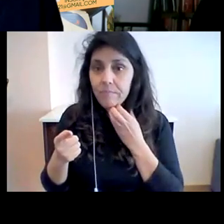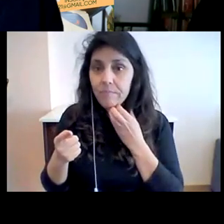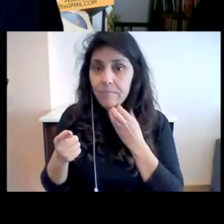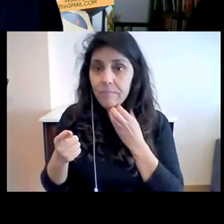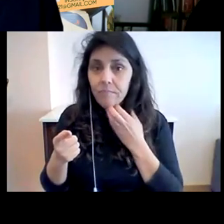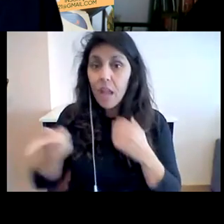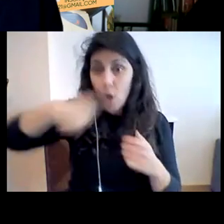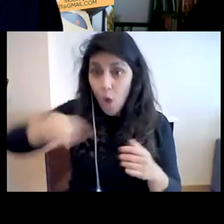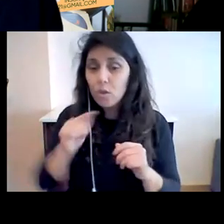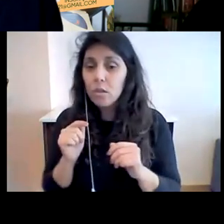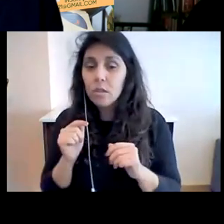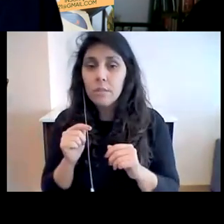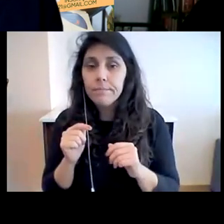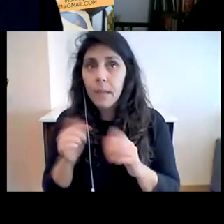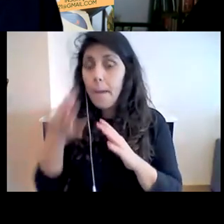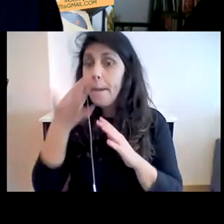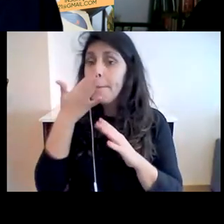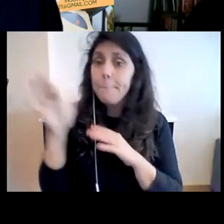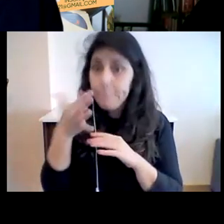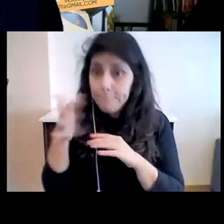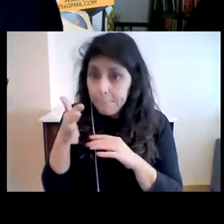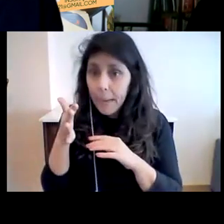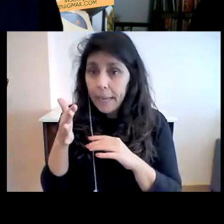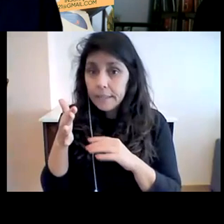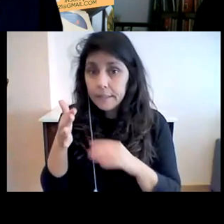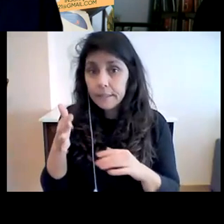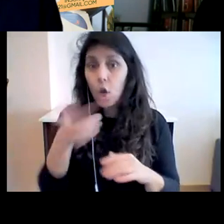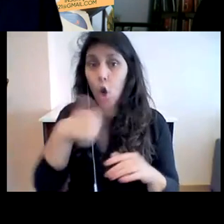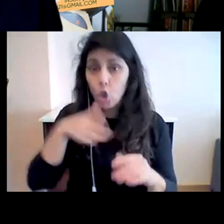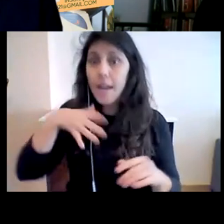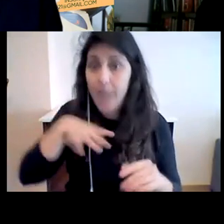parece que estamos a querer e que aquilo que é